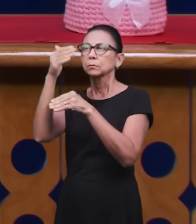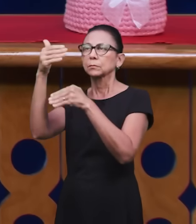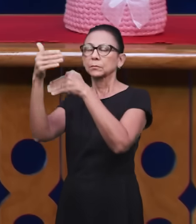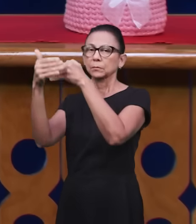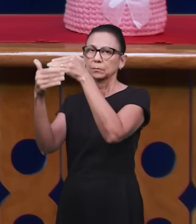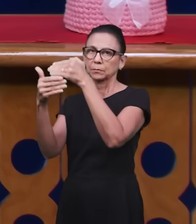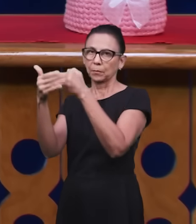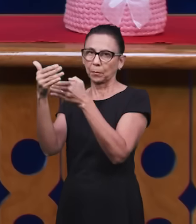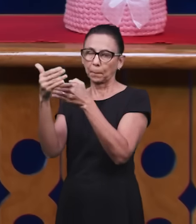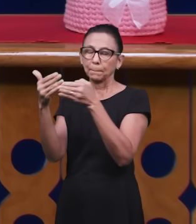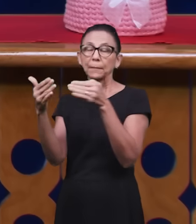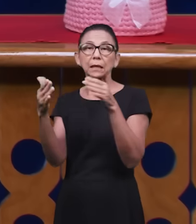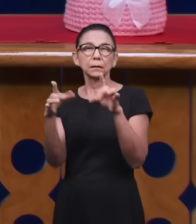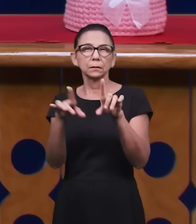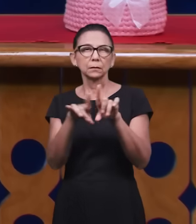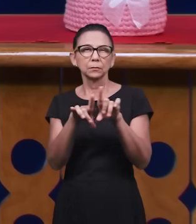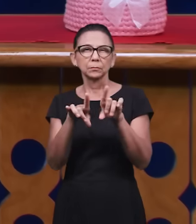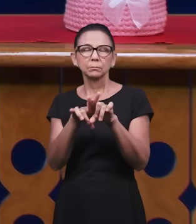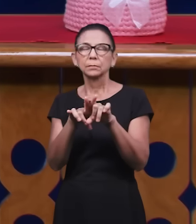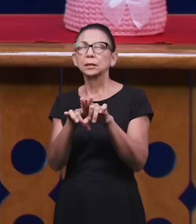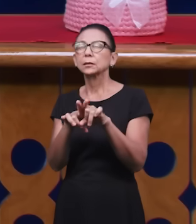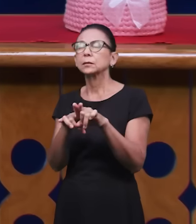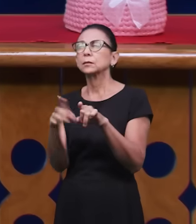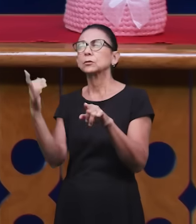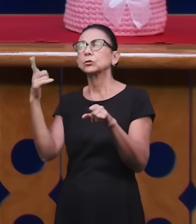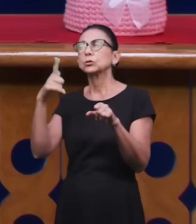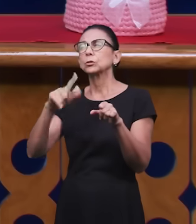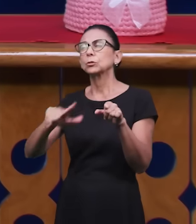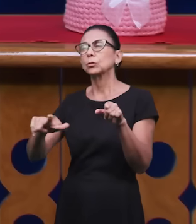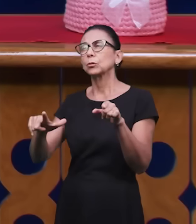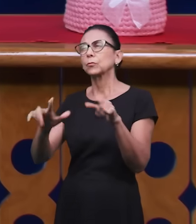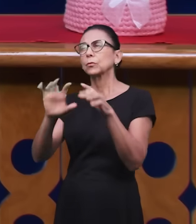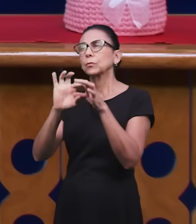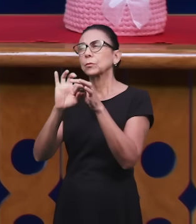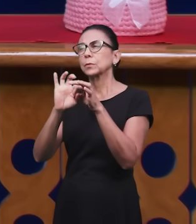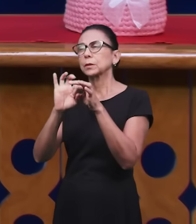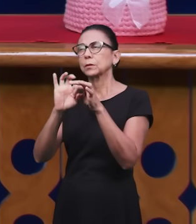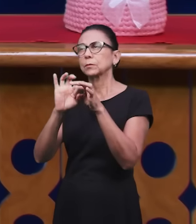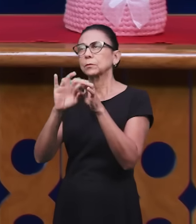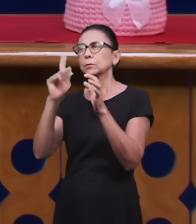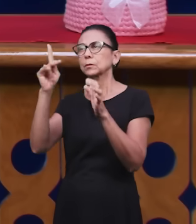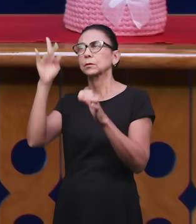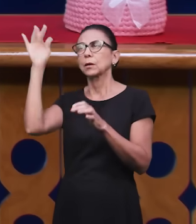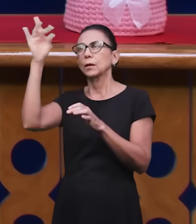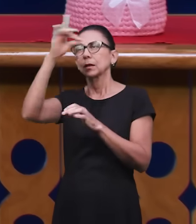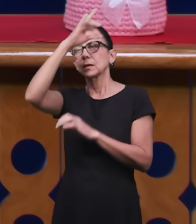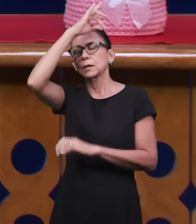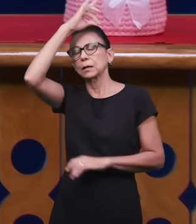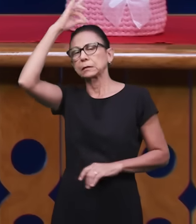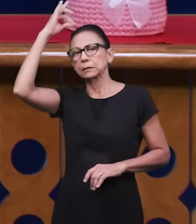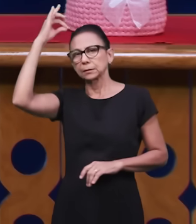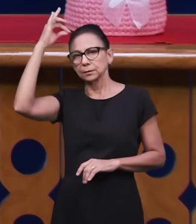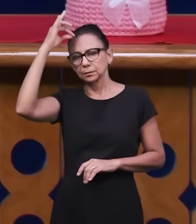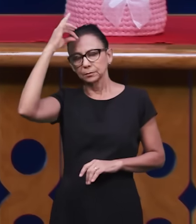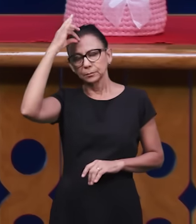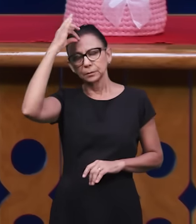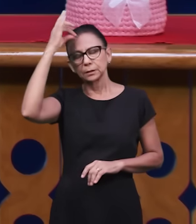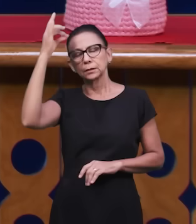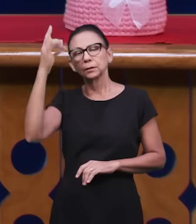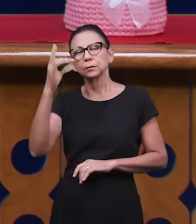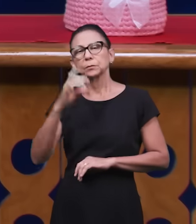da nossa comunhão com o Teu Espírito, para que possamos adquirir toda a Tua